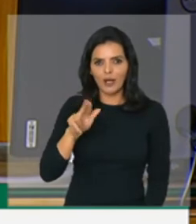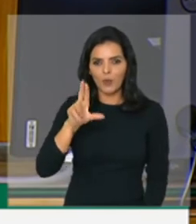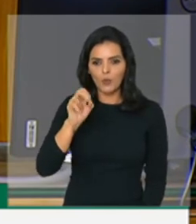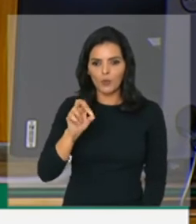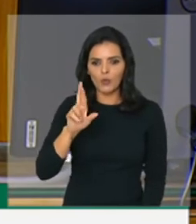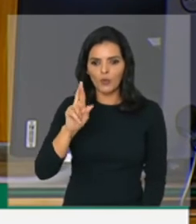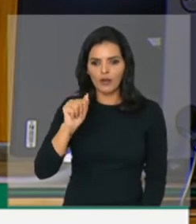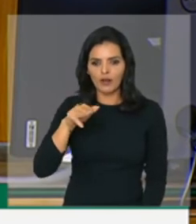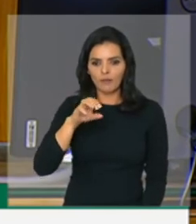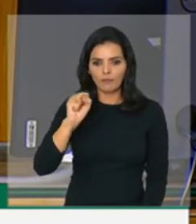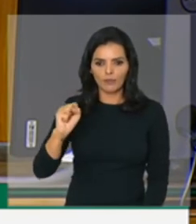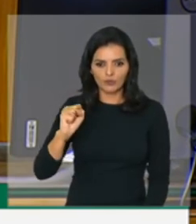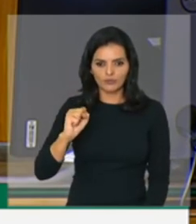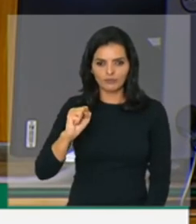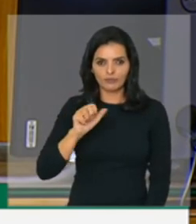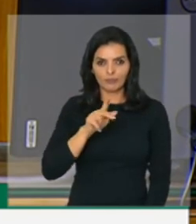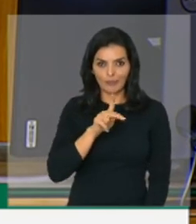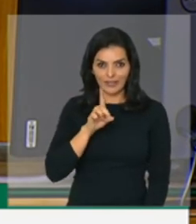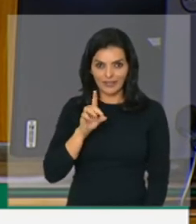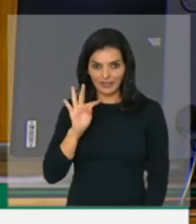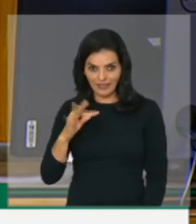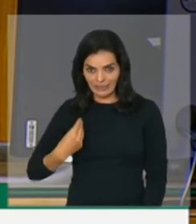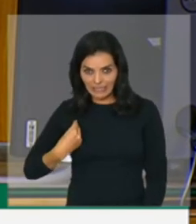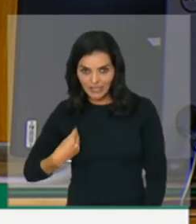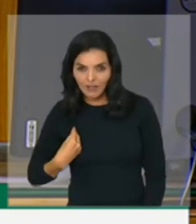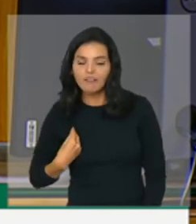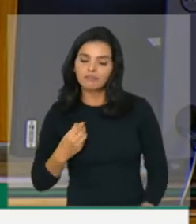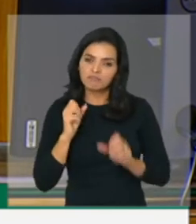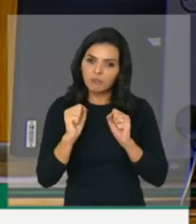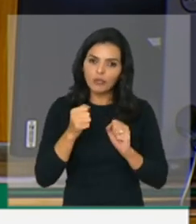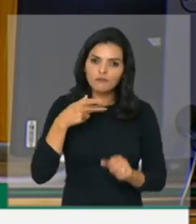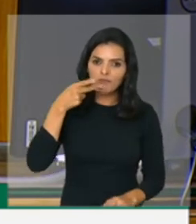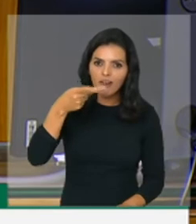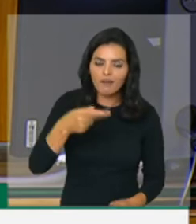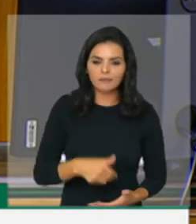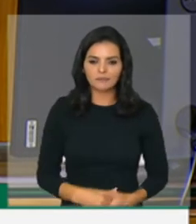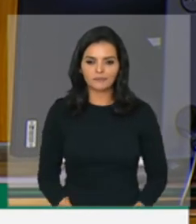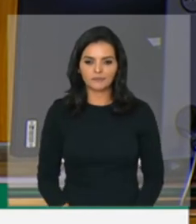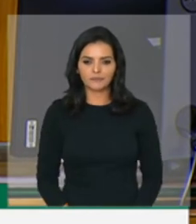PDT. Se o senhor estiver em sala, teve a oportunidade.